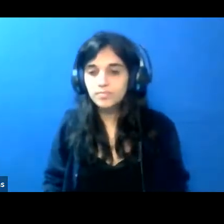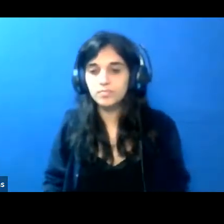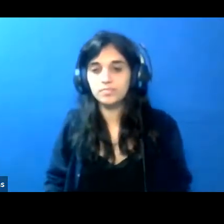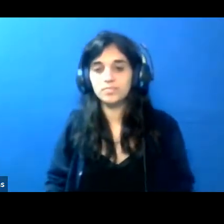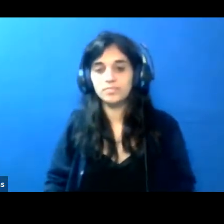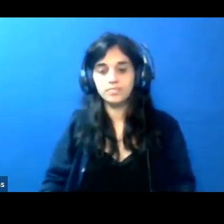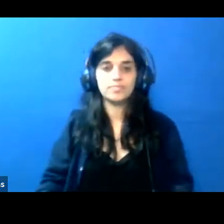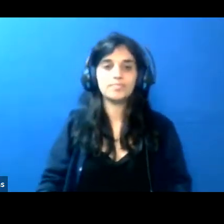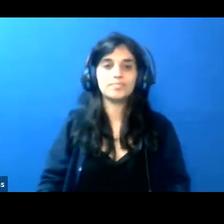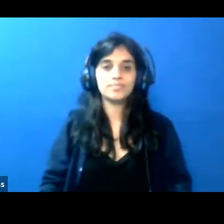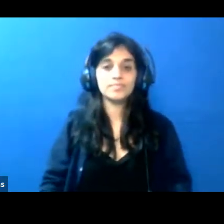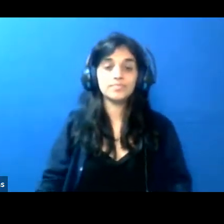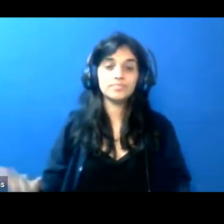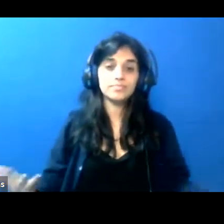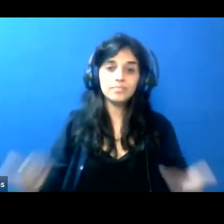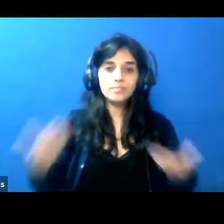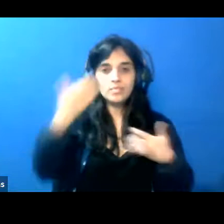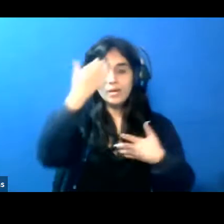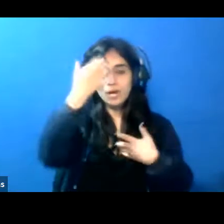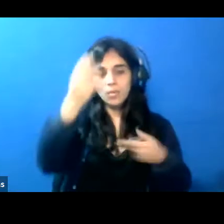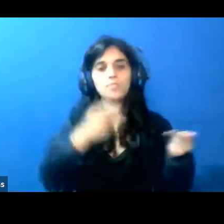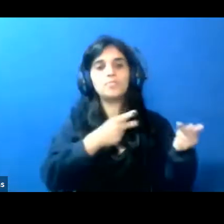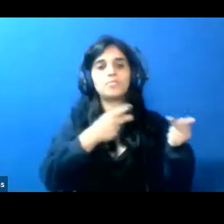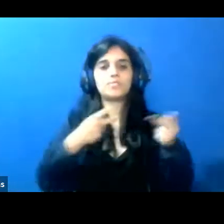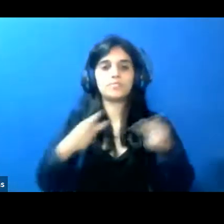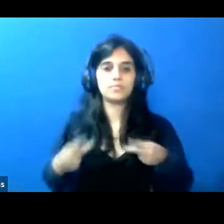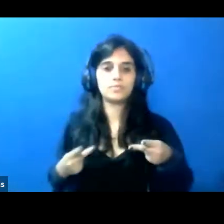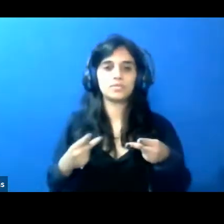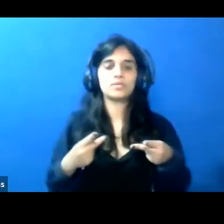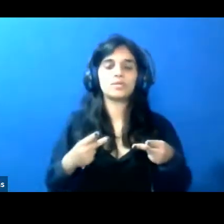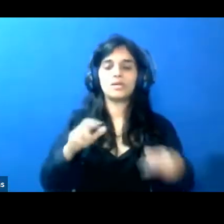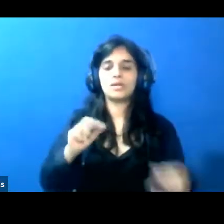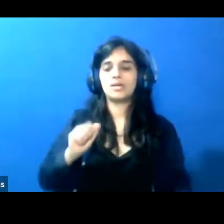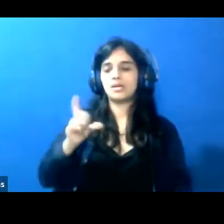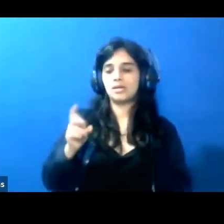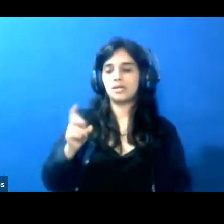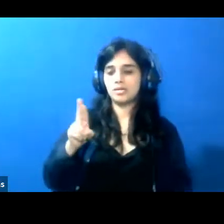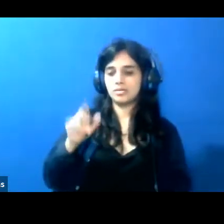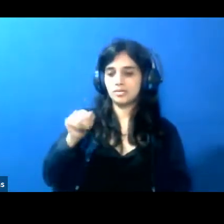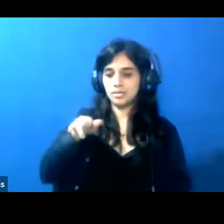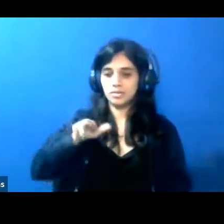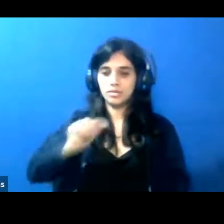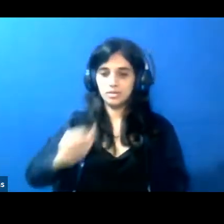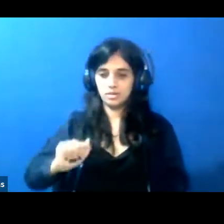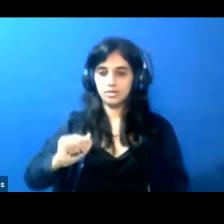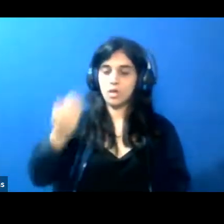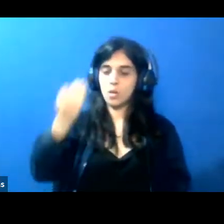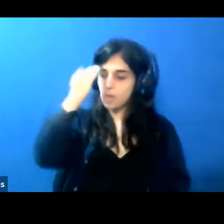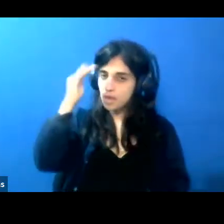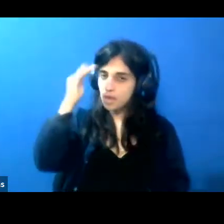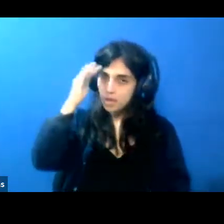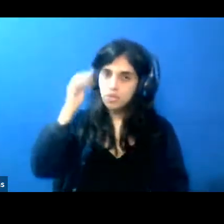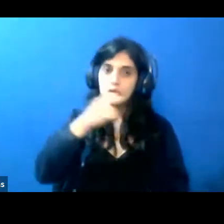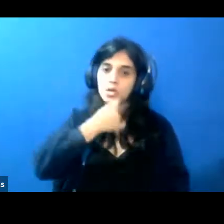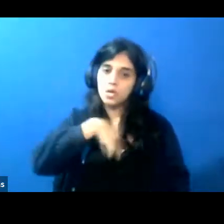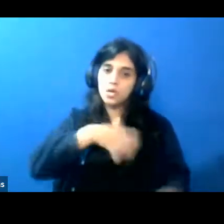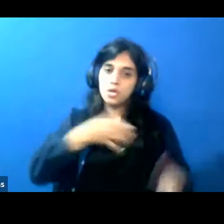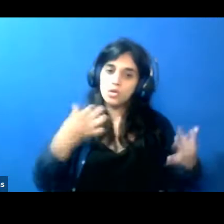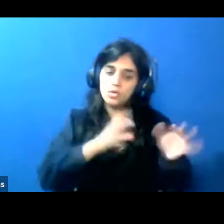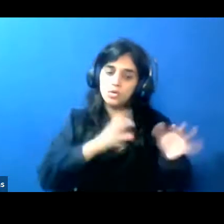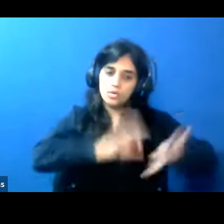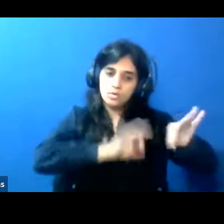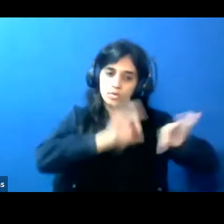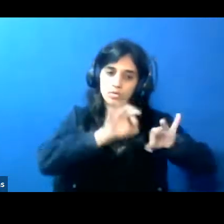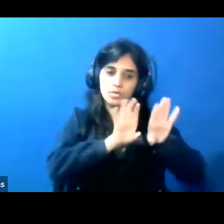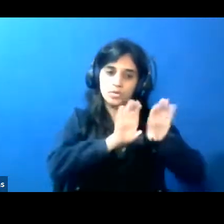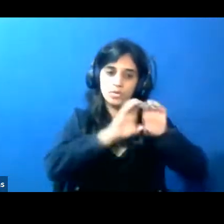Quero agradecer o convite e também agradecer aí a Adriana, né, pela compreensão. Como eu falei, a gente está organizando aqui um encontro das